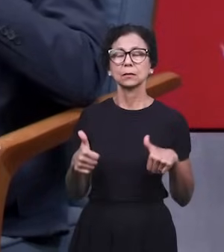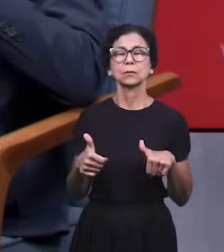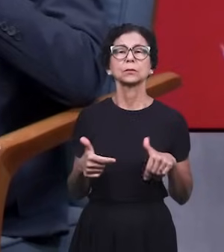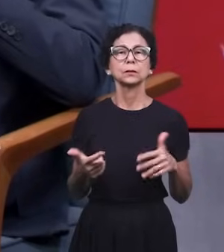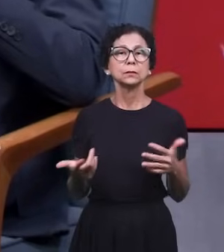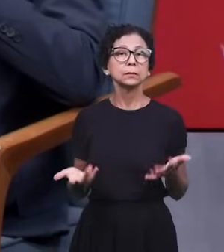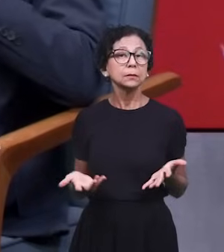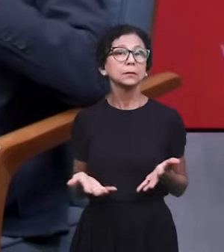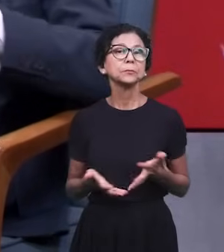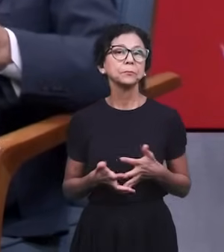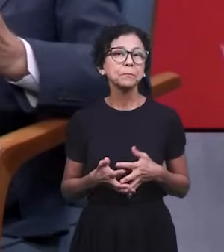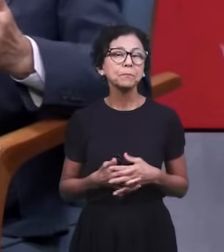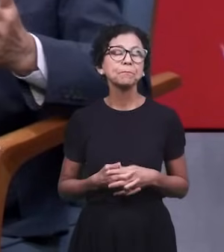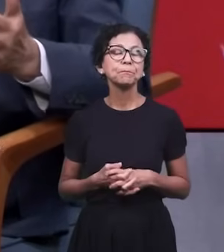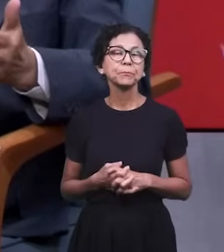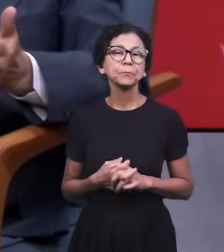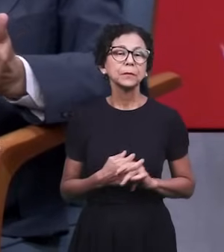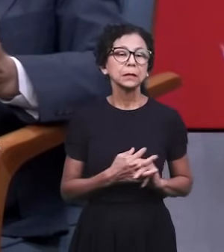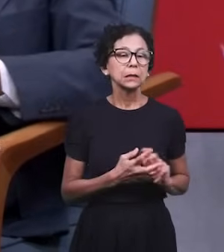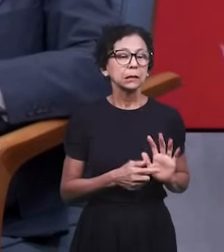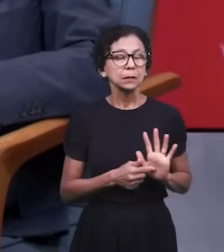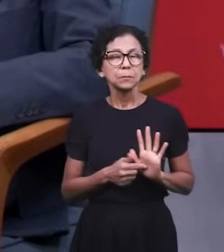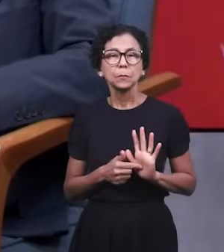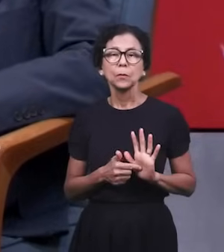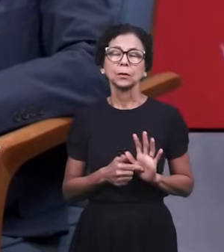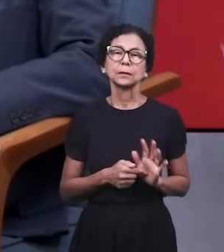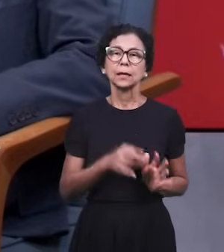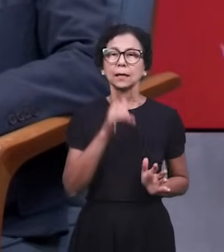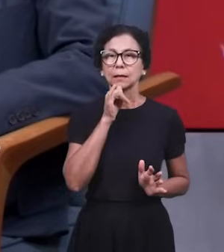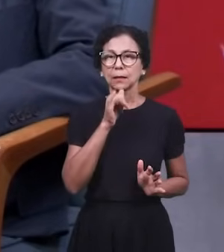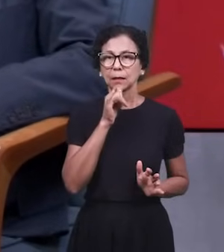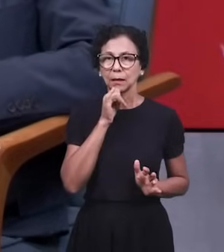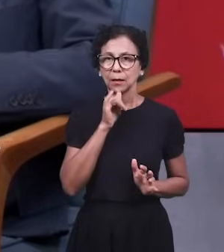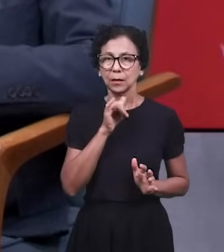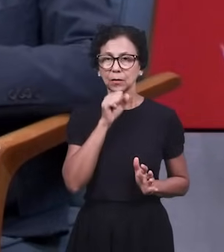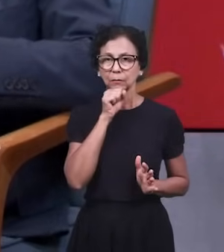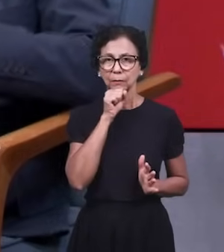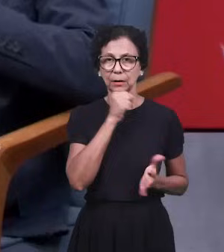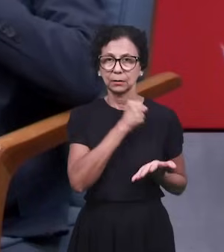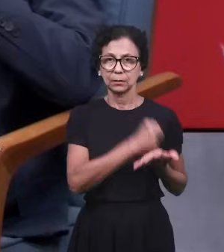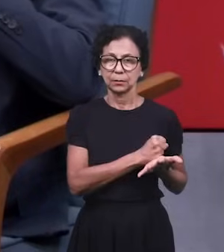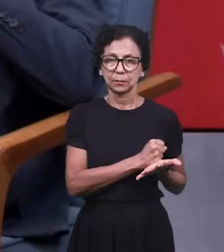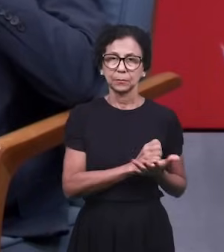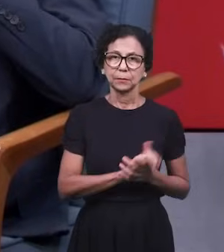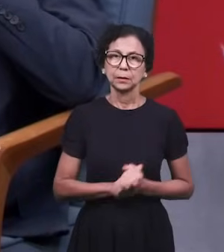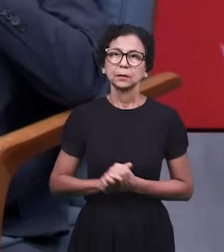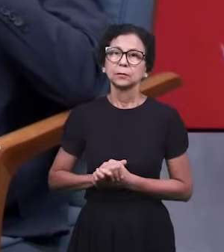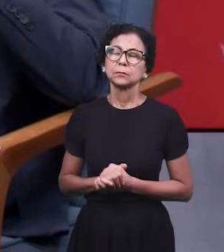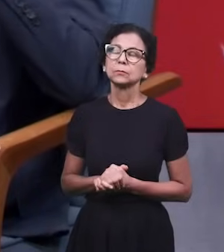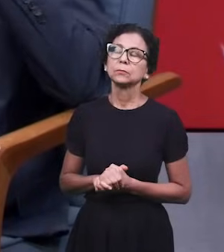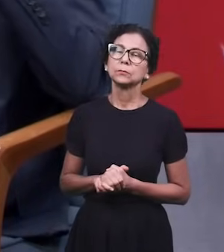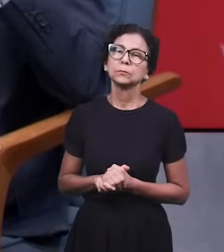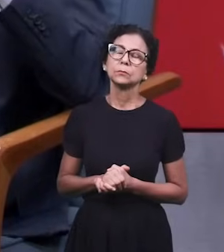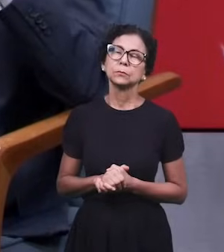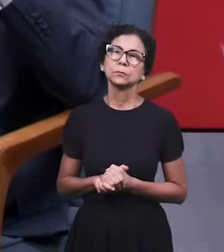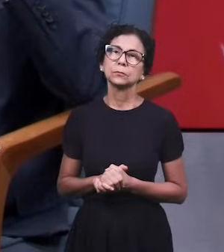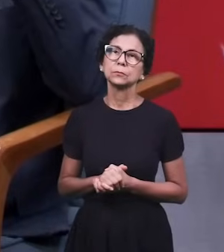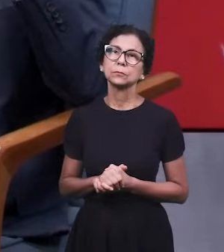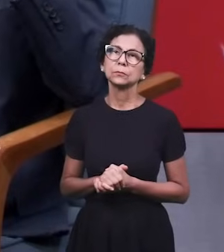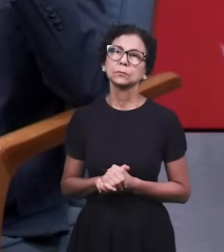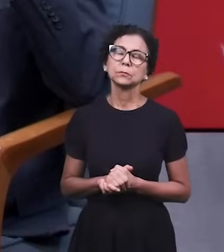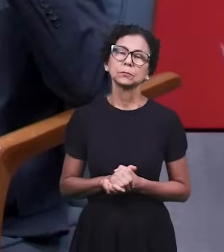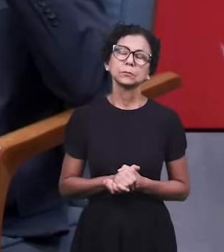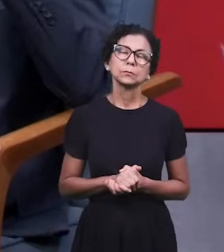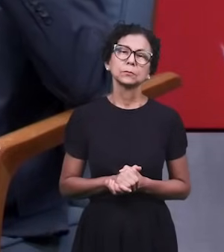operações que nos mostram exatamente isso. Por exemplo, no Velho Testamento, nós vamos ver